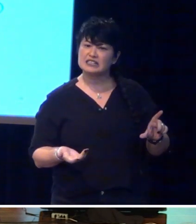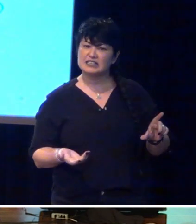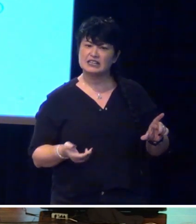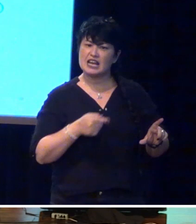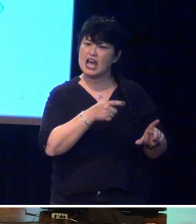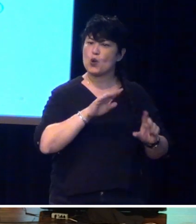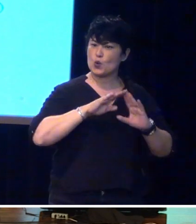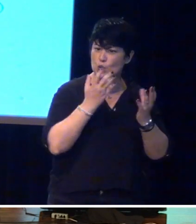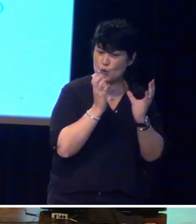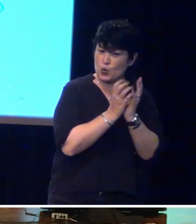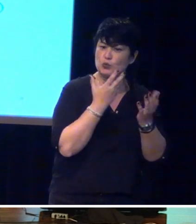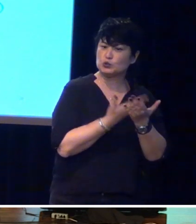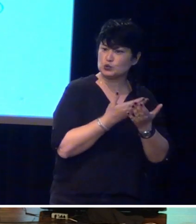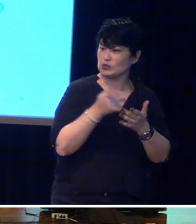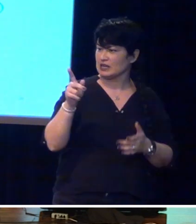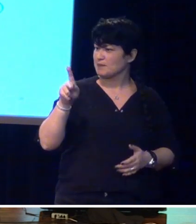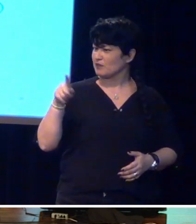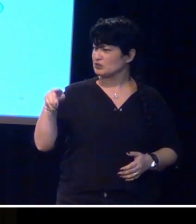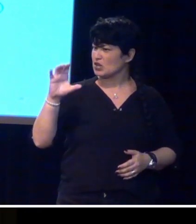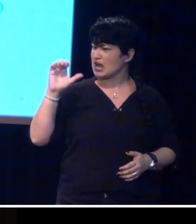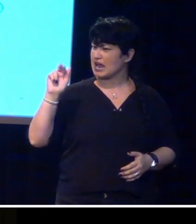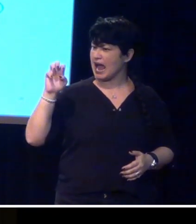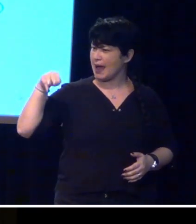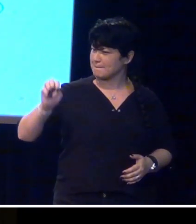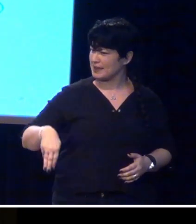grupo de estudo ali da professora Carmen, né?